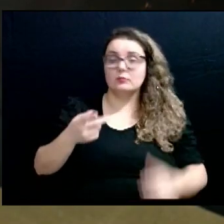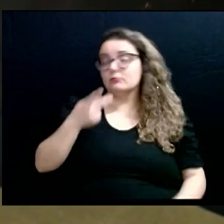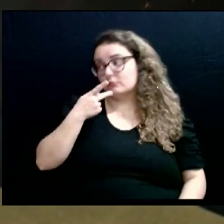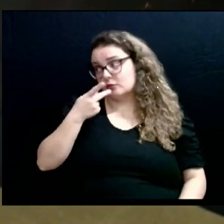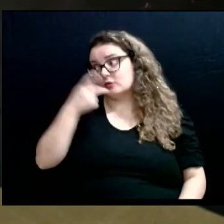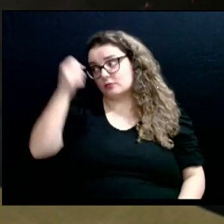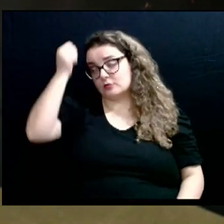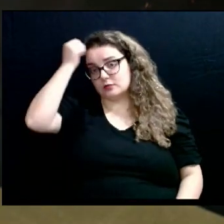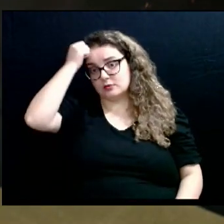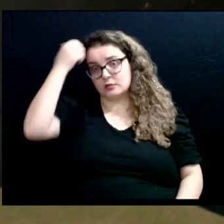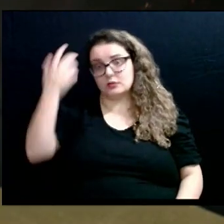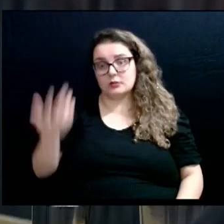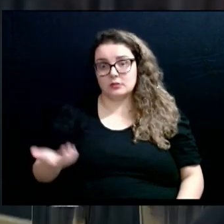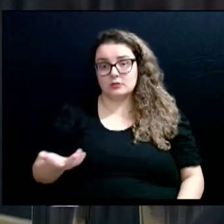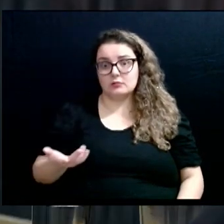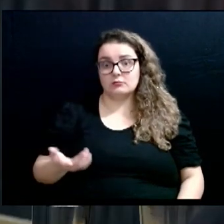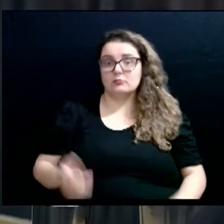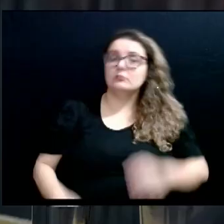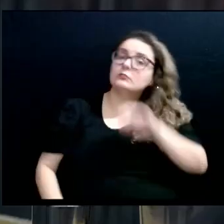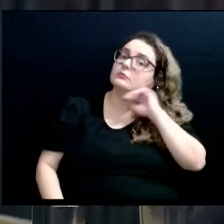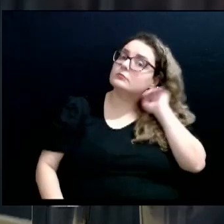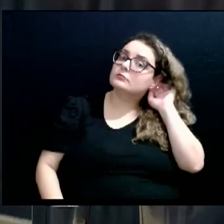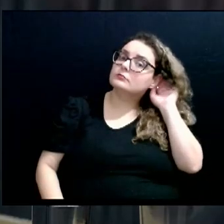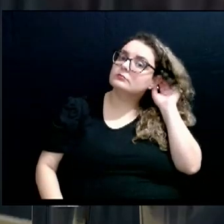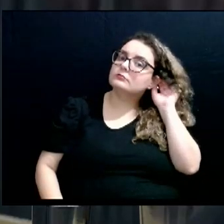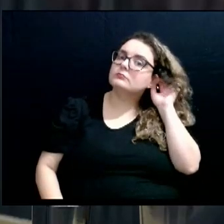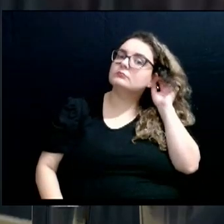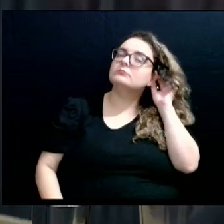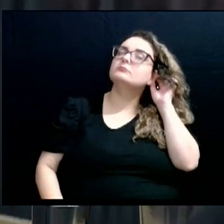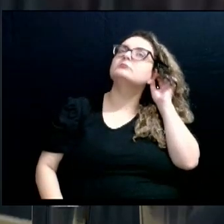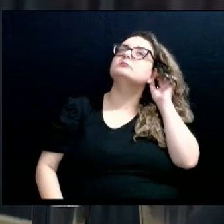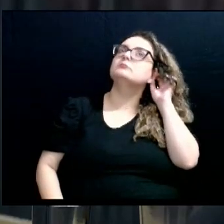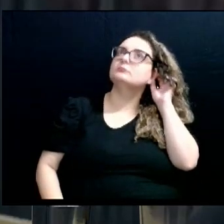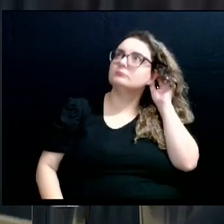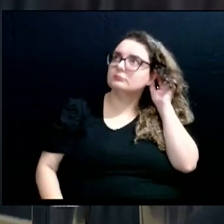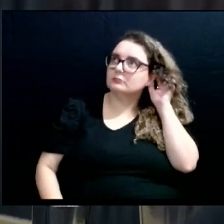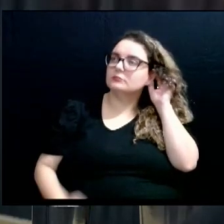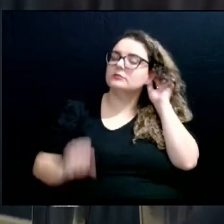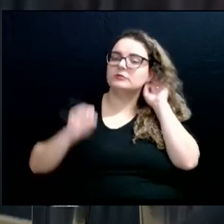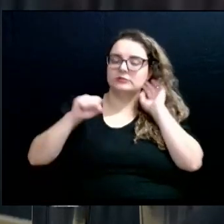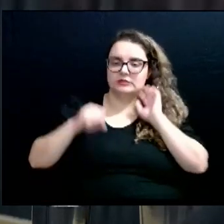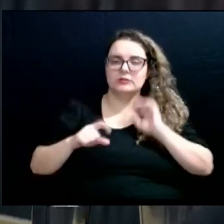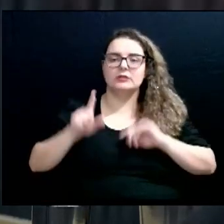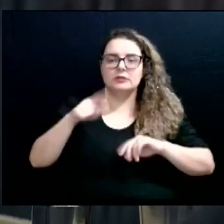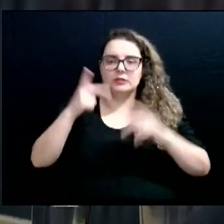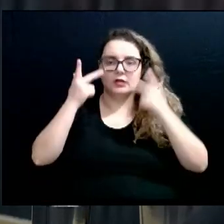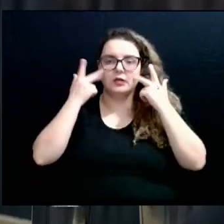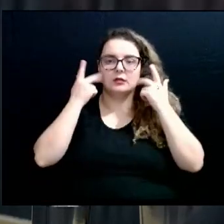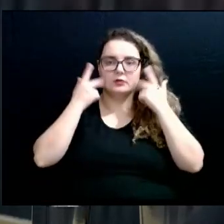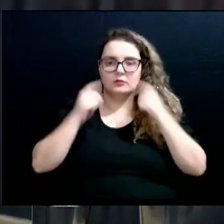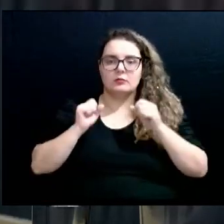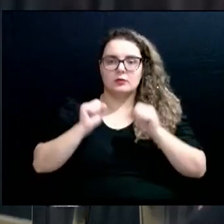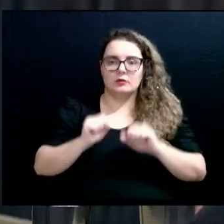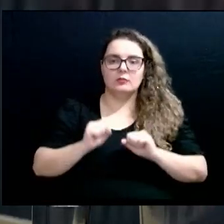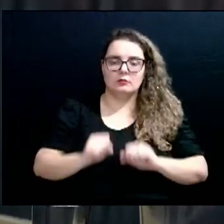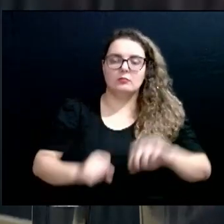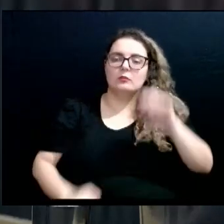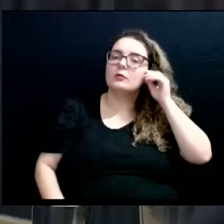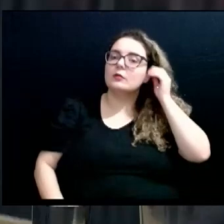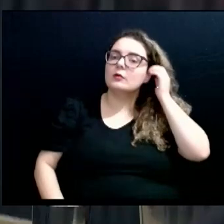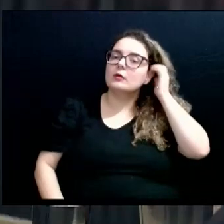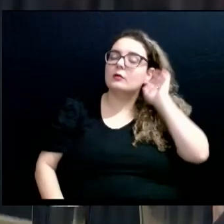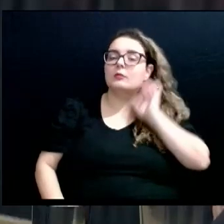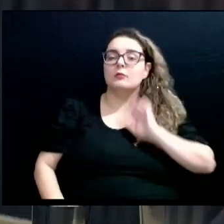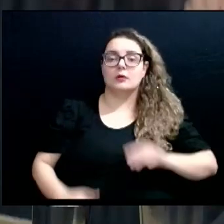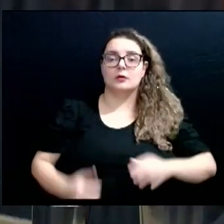pergunta se isso é comum. É comum, e aí também pode ser tratado, né? Aham.